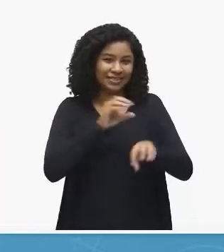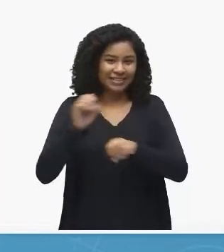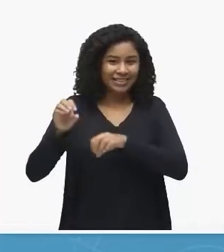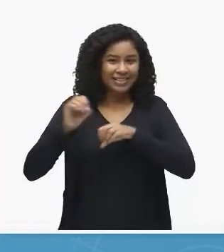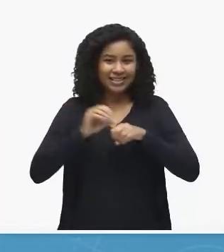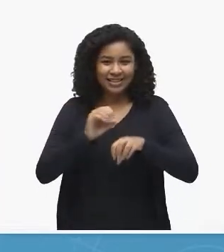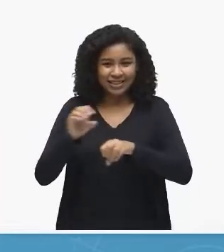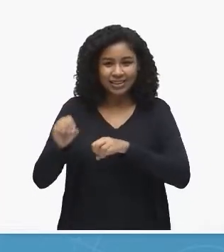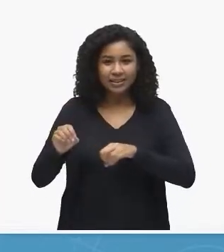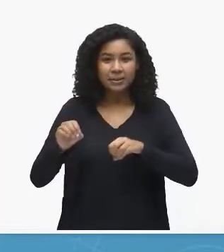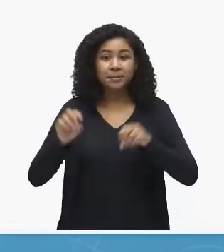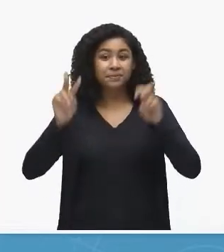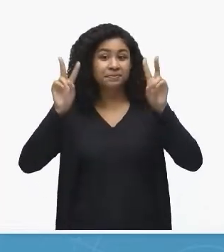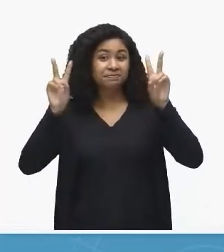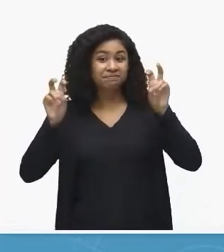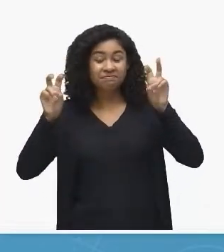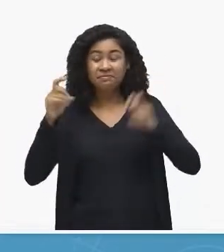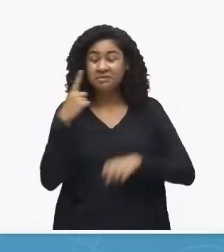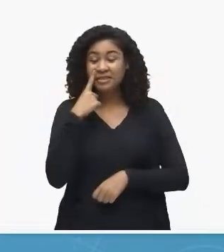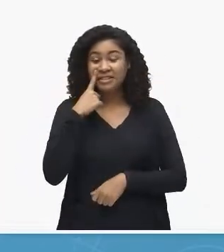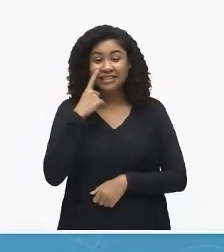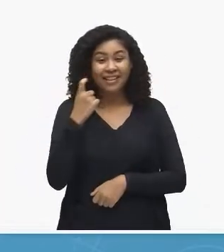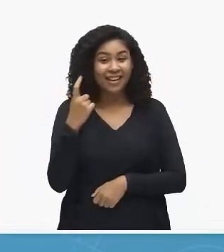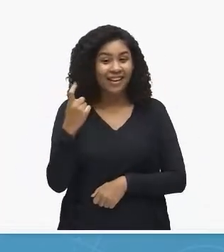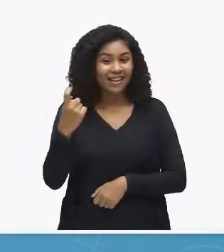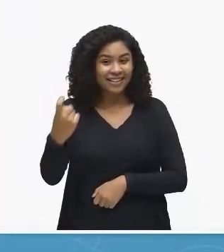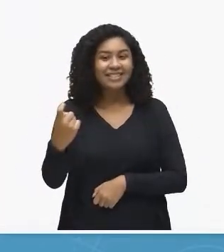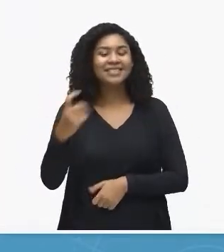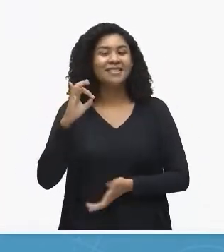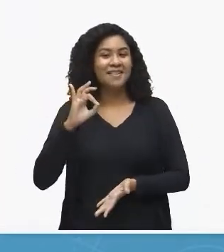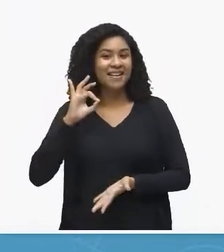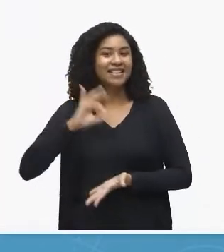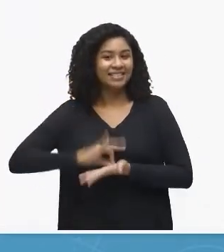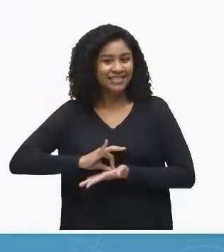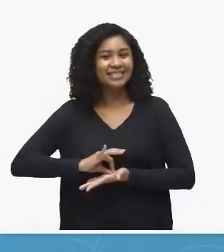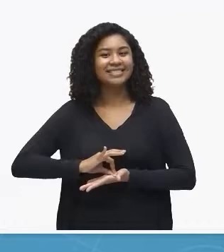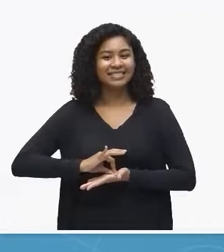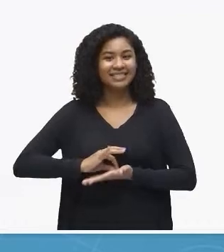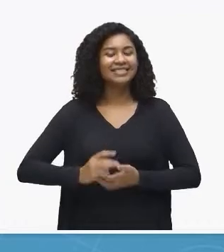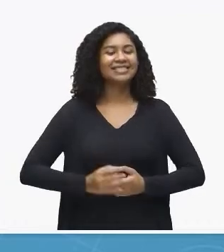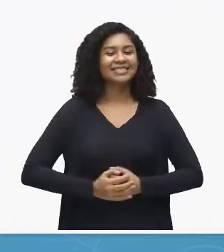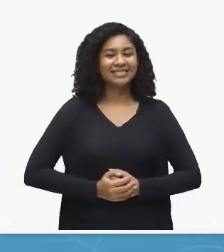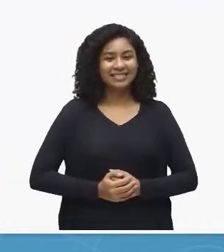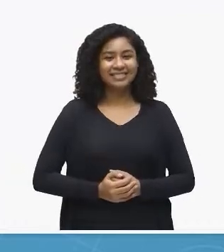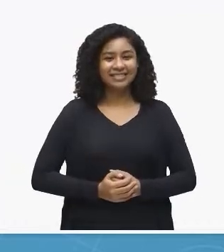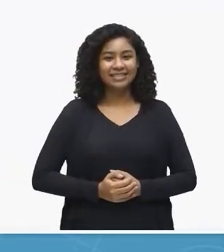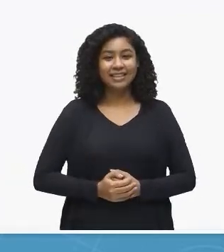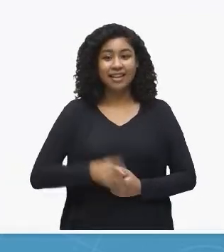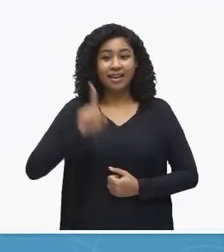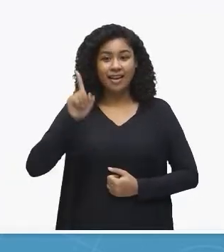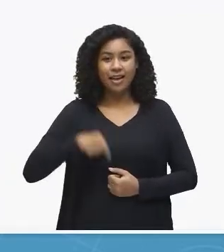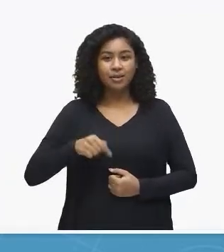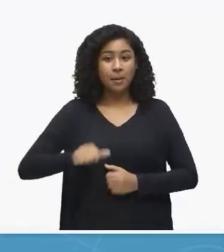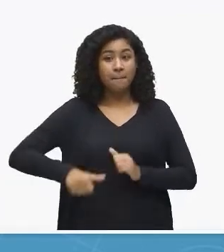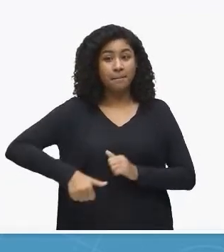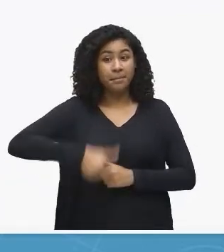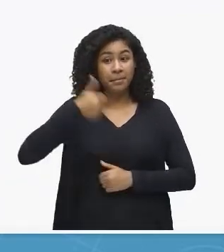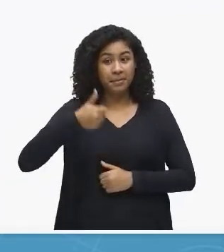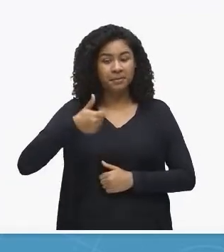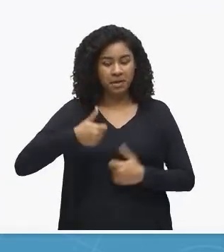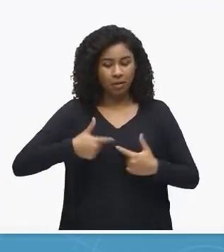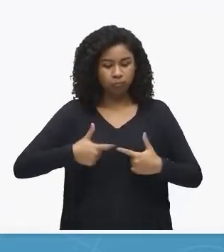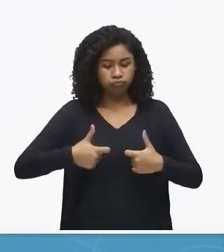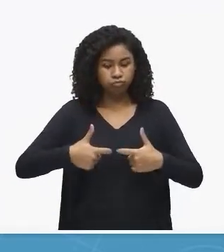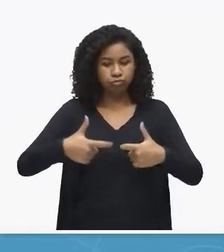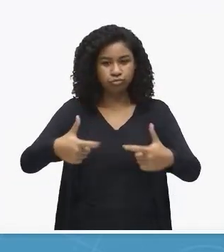hoje que vem com um tema aí super interessante, um tema que desperta muito interesse em vocês alunos, que é a Primeira Guerra